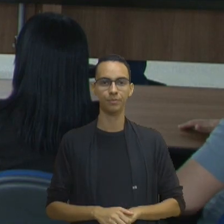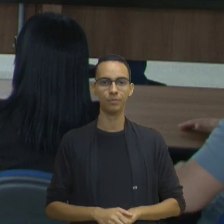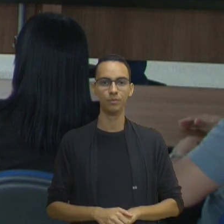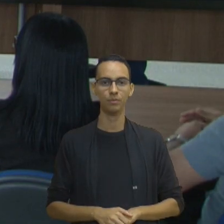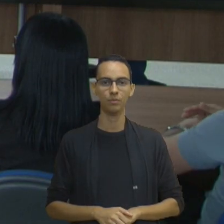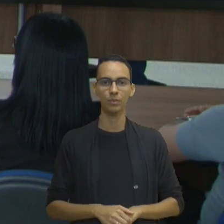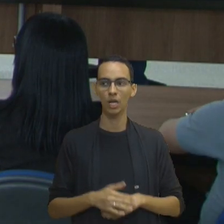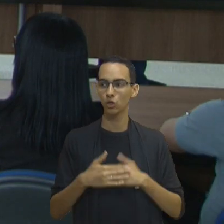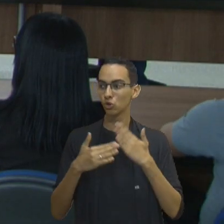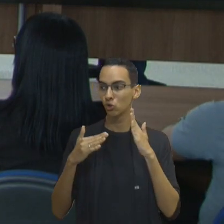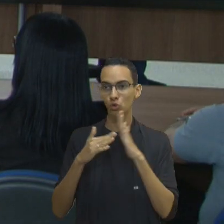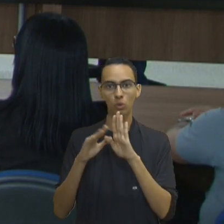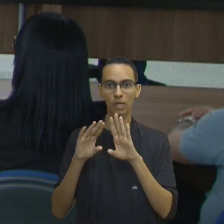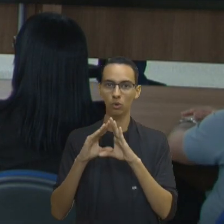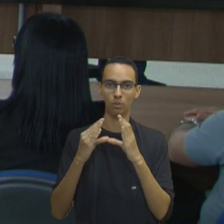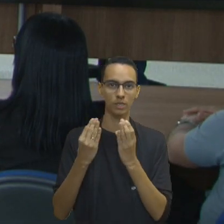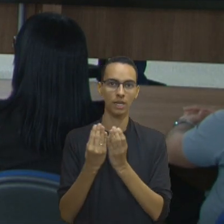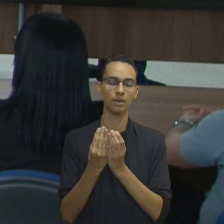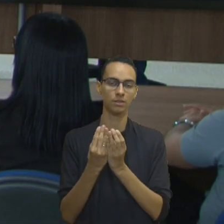Toda a comunidade.